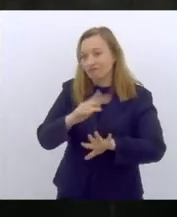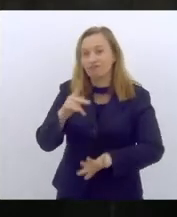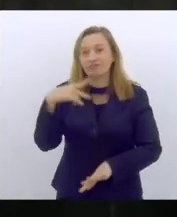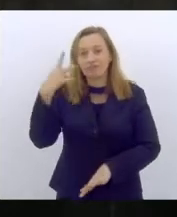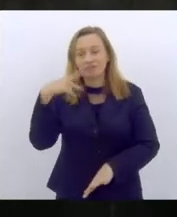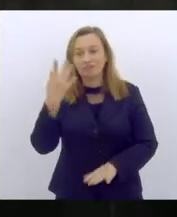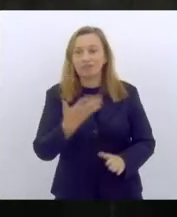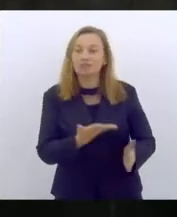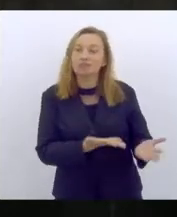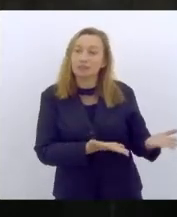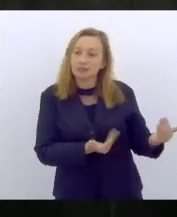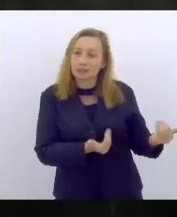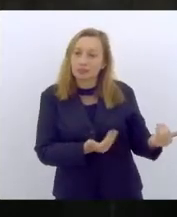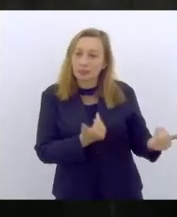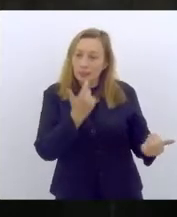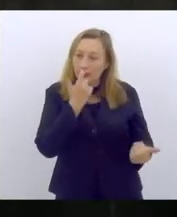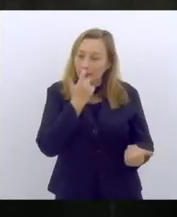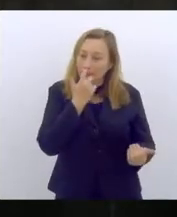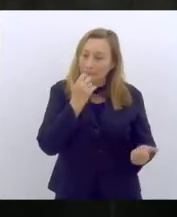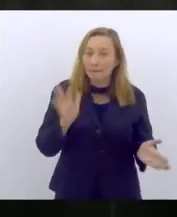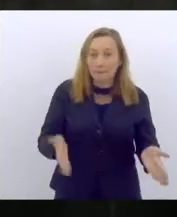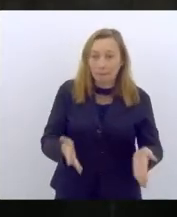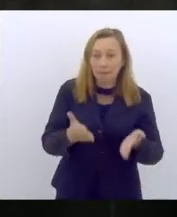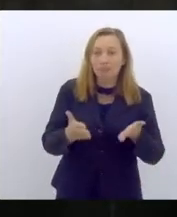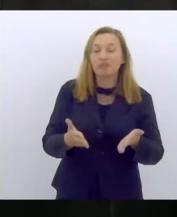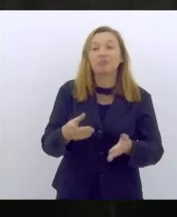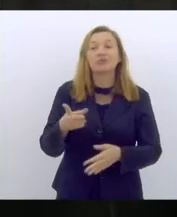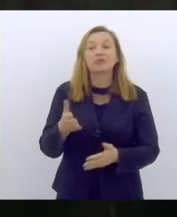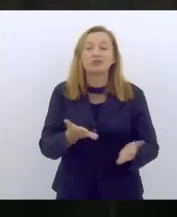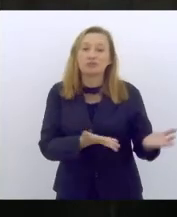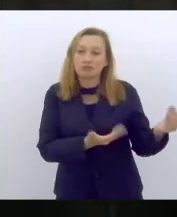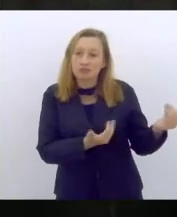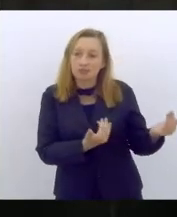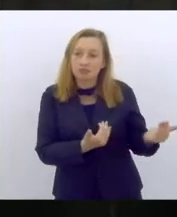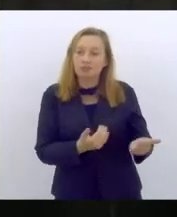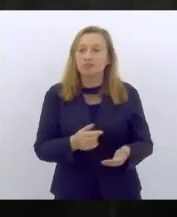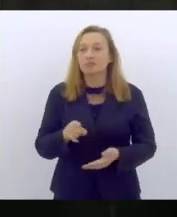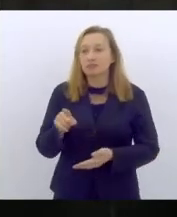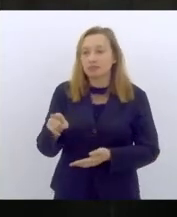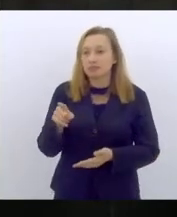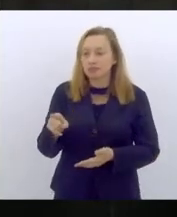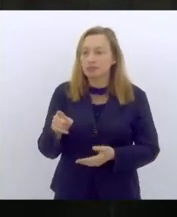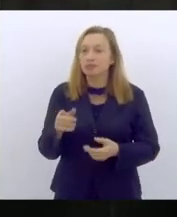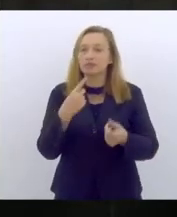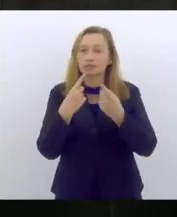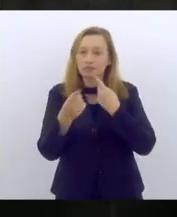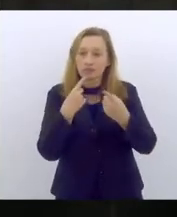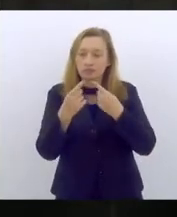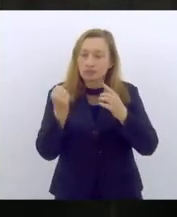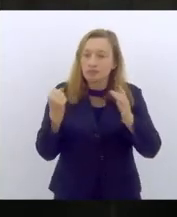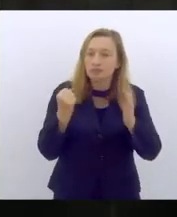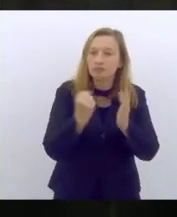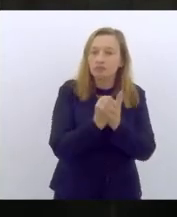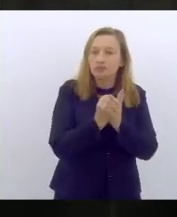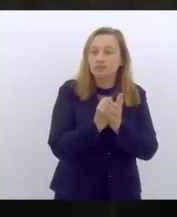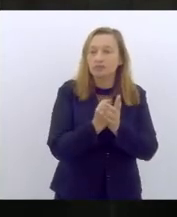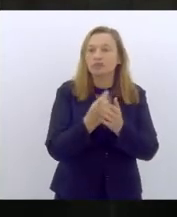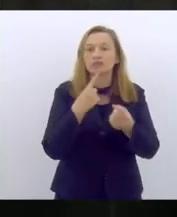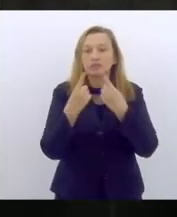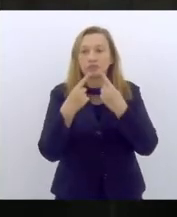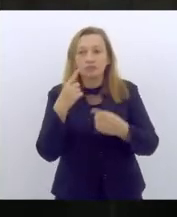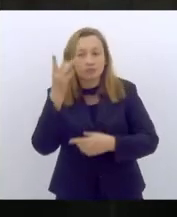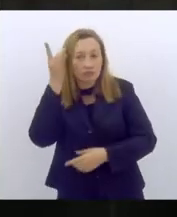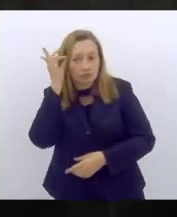juvenil a gente inclusive estimulou que jovens a partir daquela daqueles debates que lhe marcam se é o debate